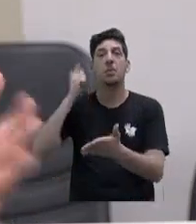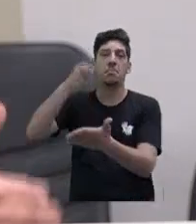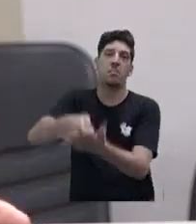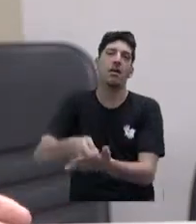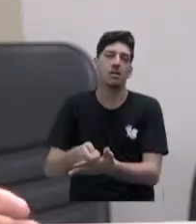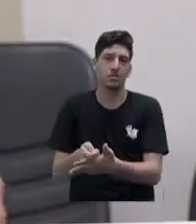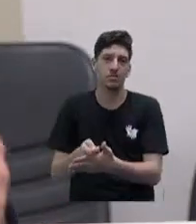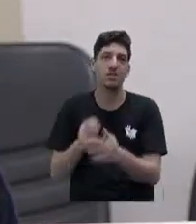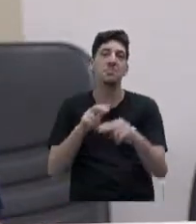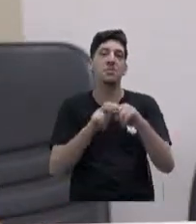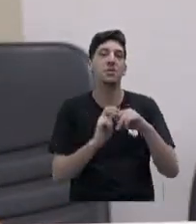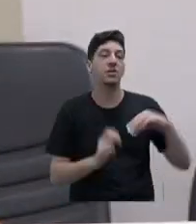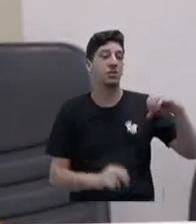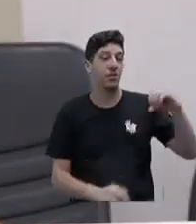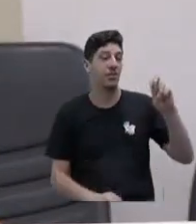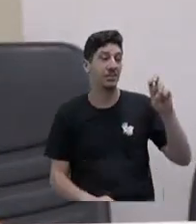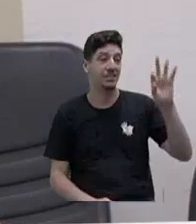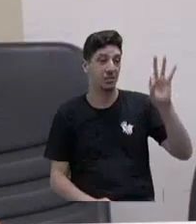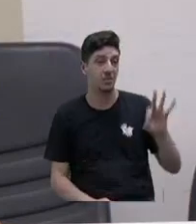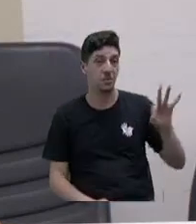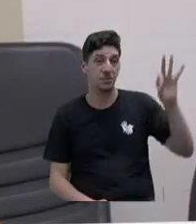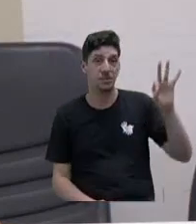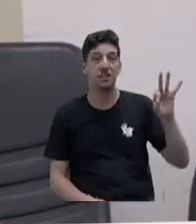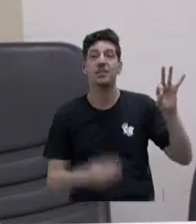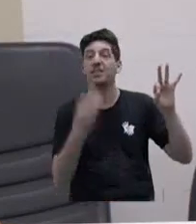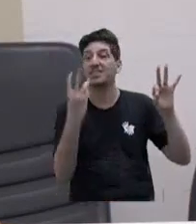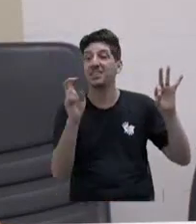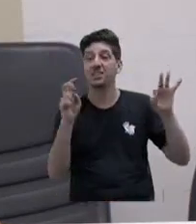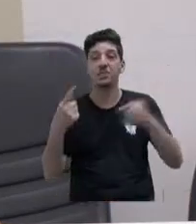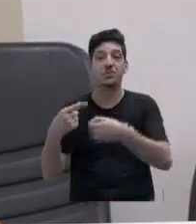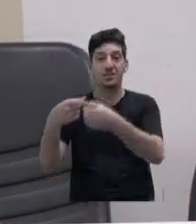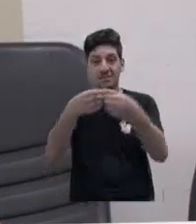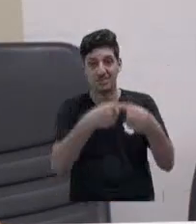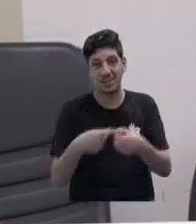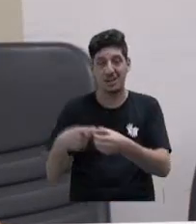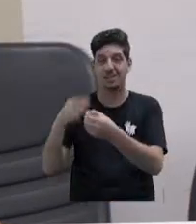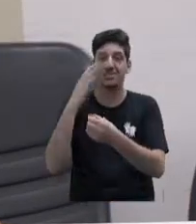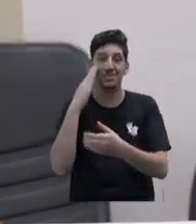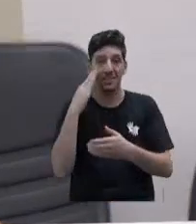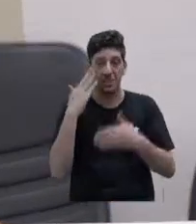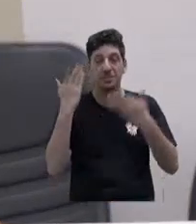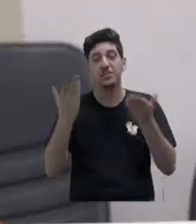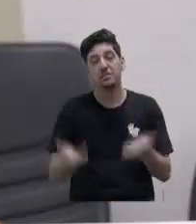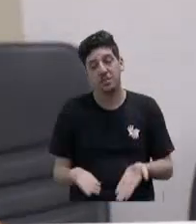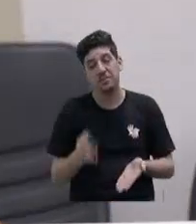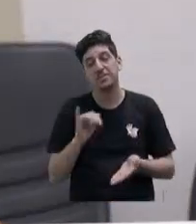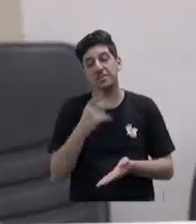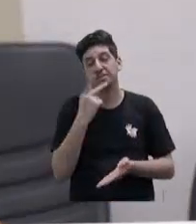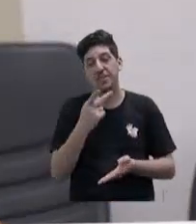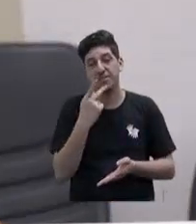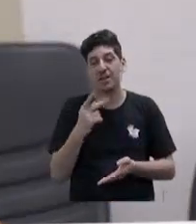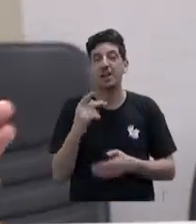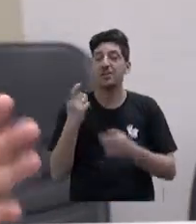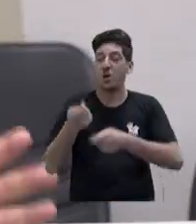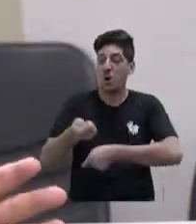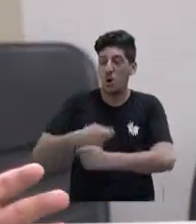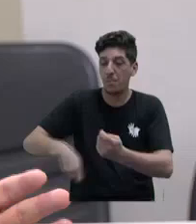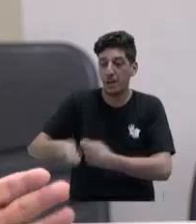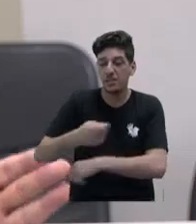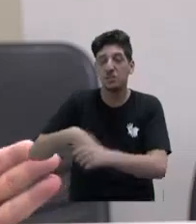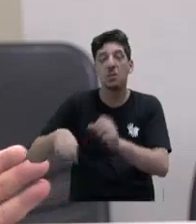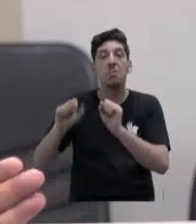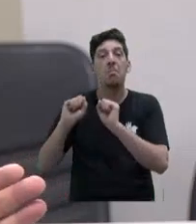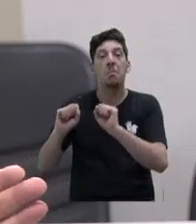concentração, 95%, em 35 municípios. Então, quando a gente coloca que o comércio pode se